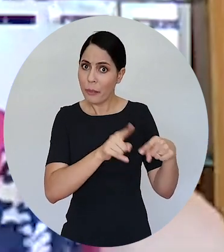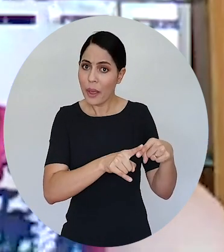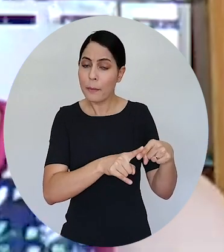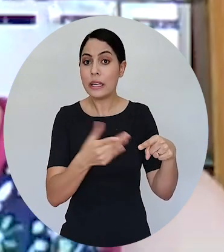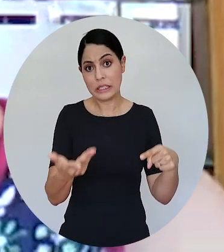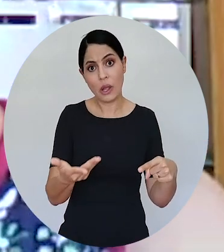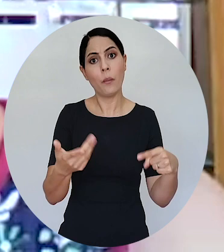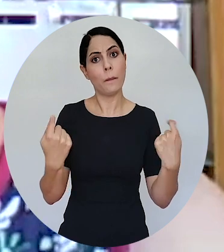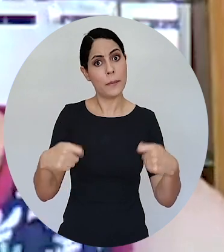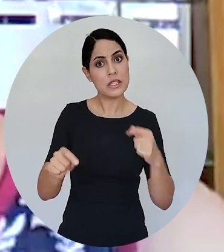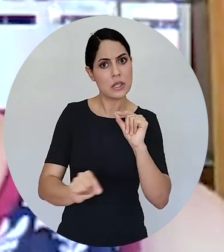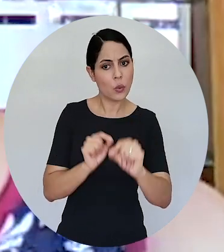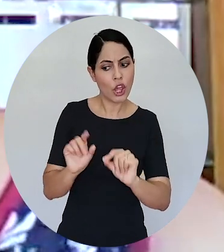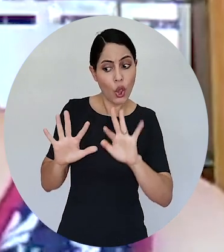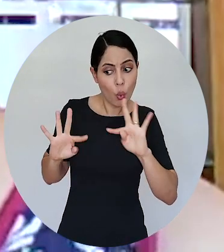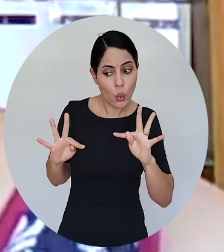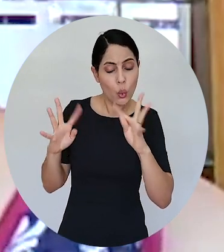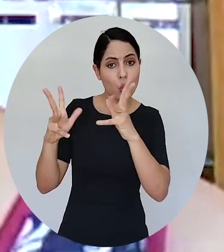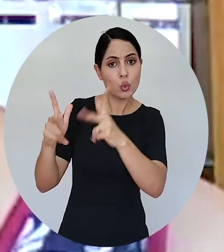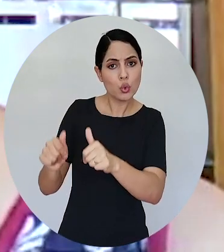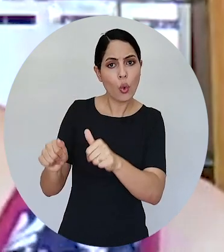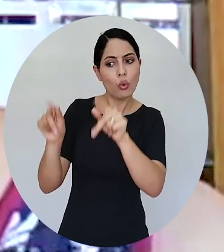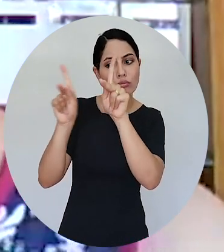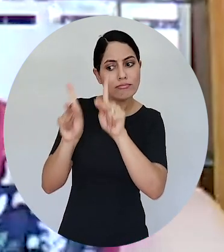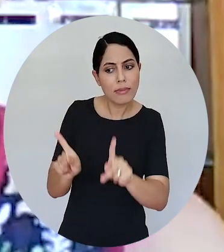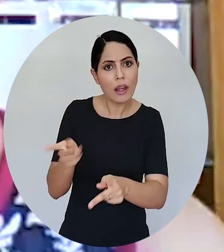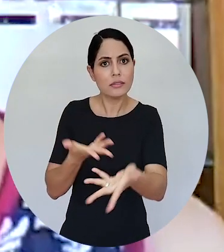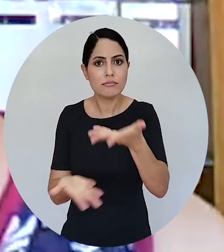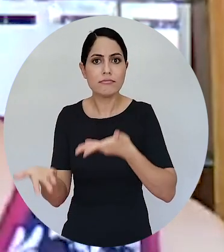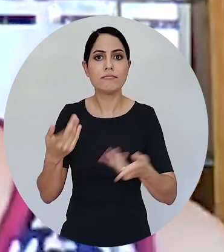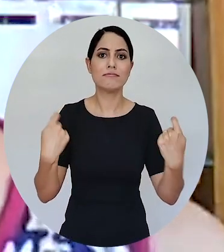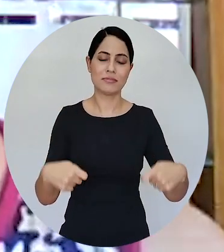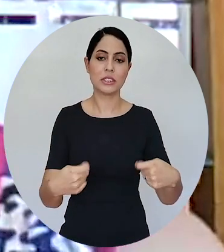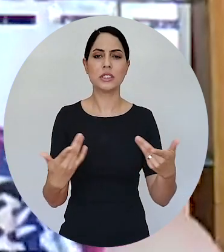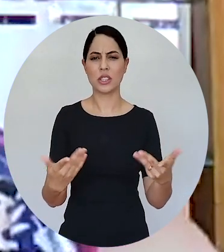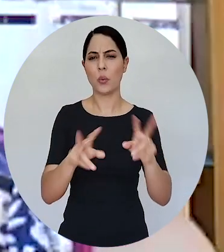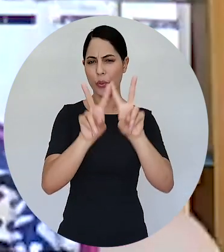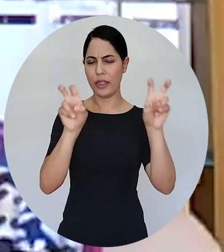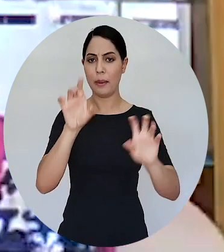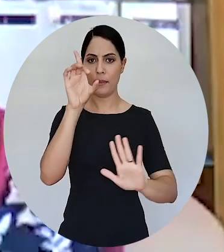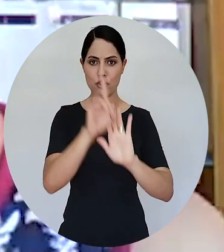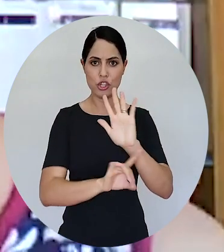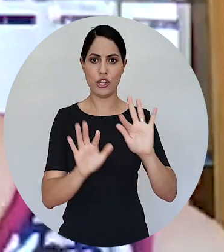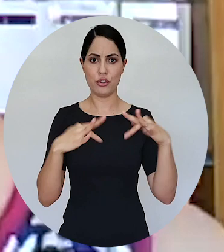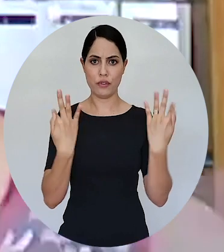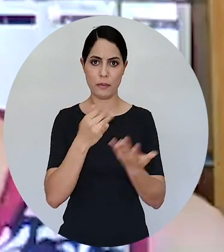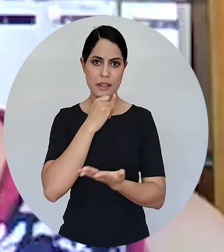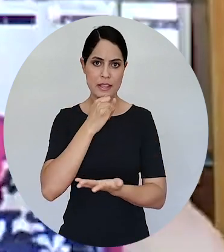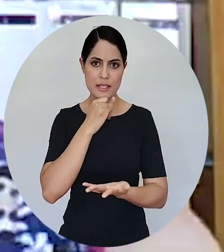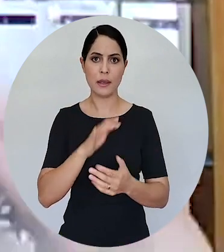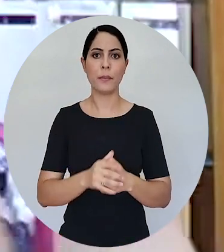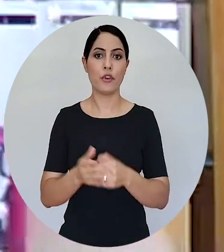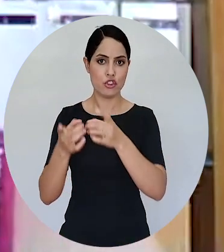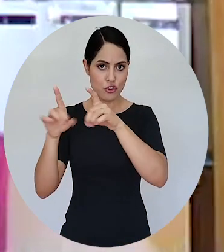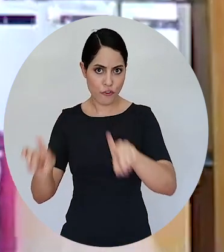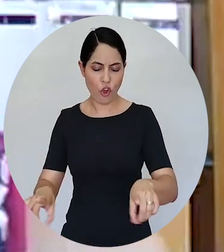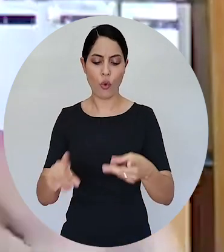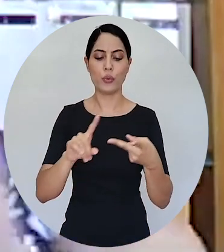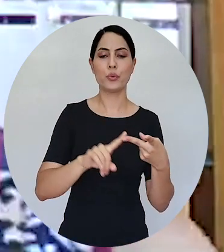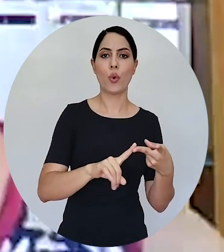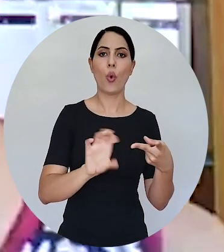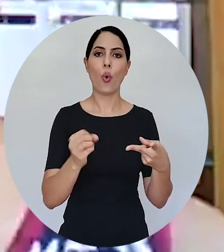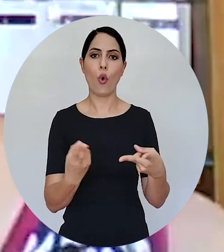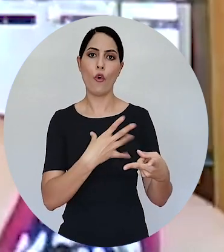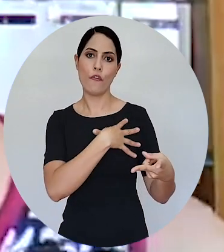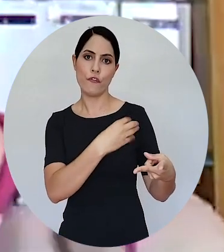pacificado. Por isso, o procedimento, muitas vezes em direito de família, a gente está falando de divórcio, por exemplo,